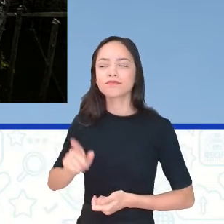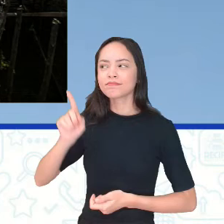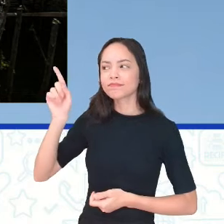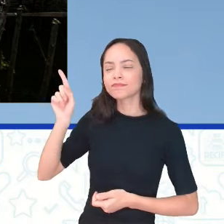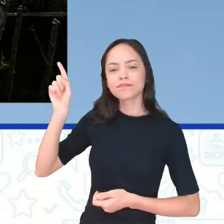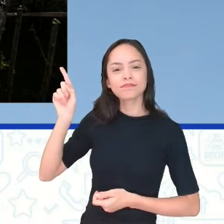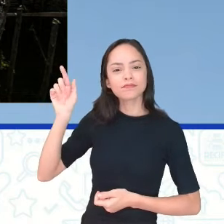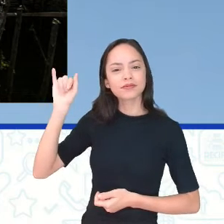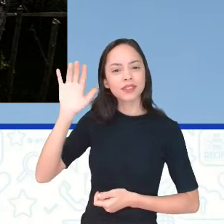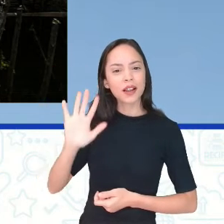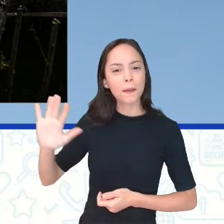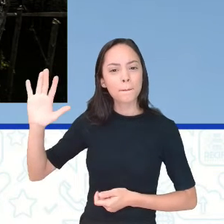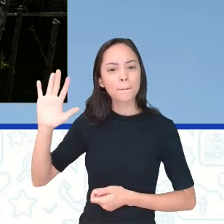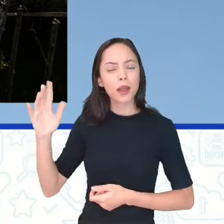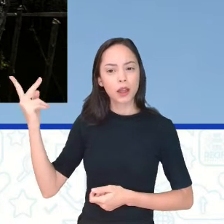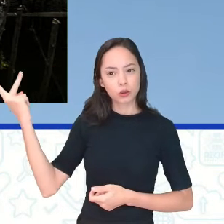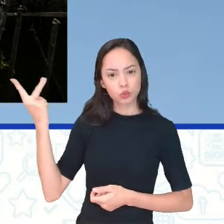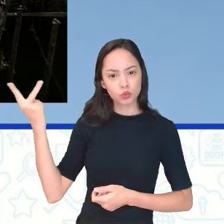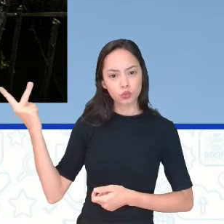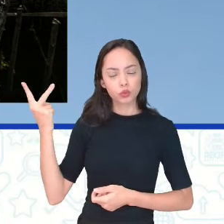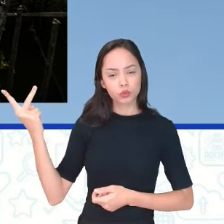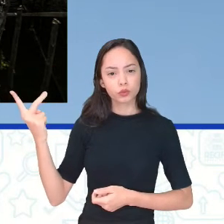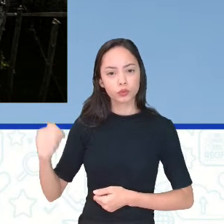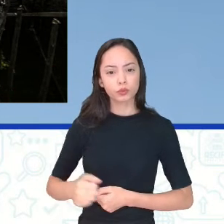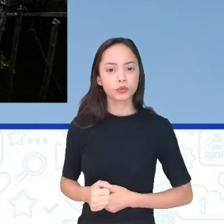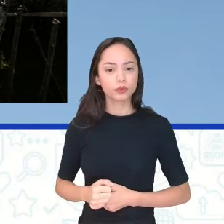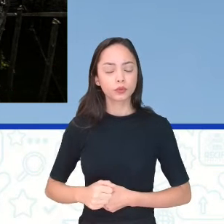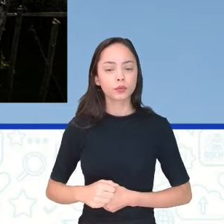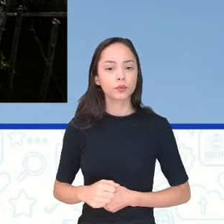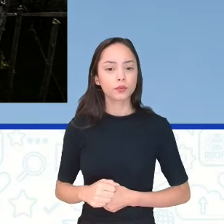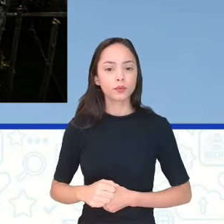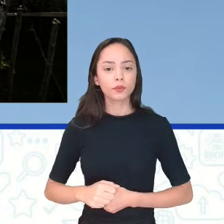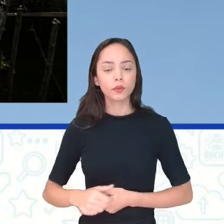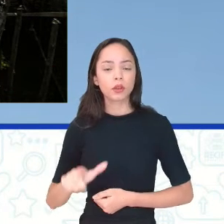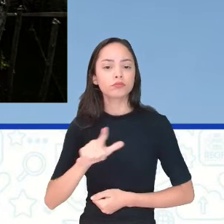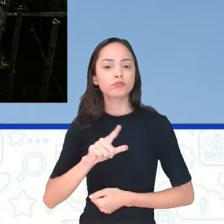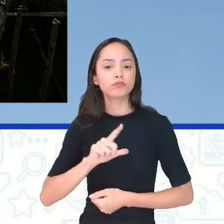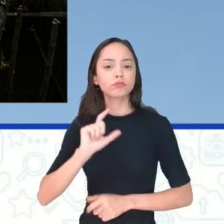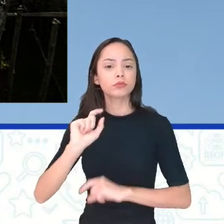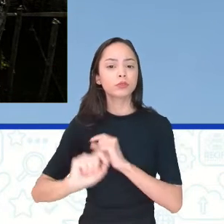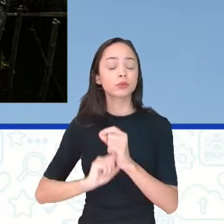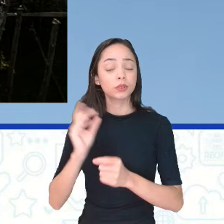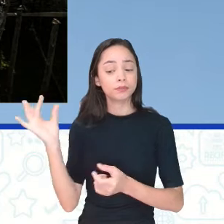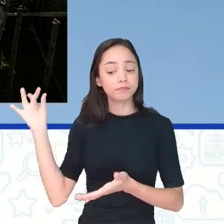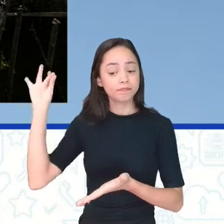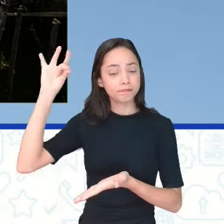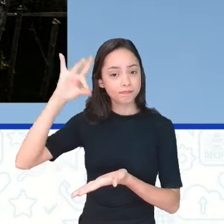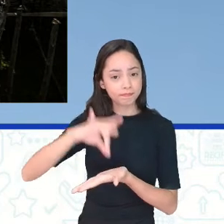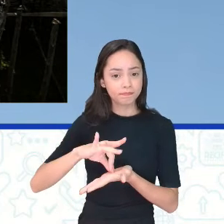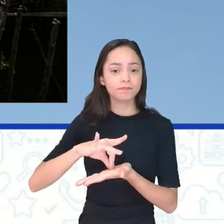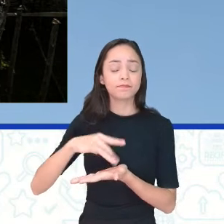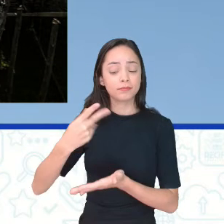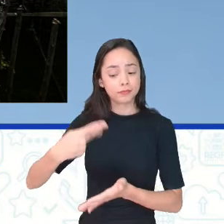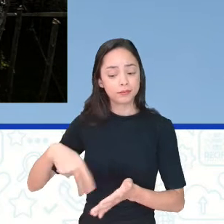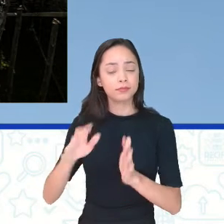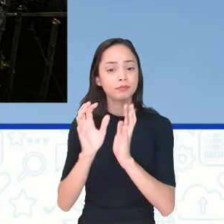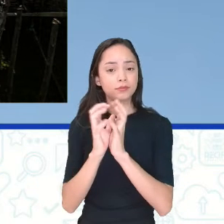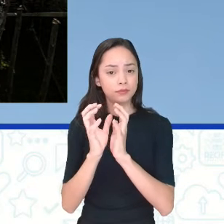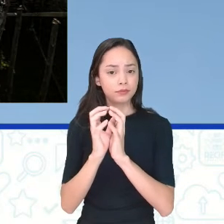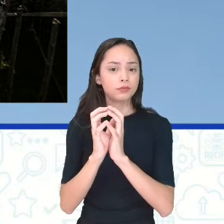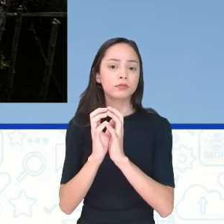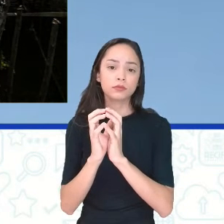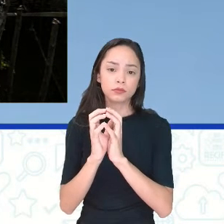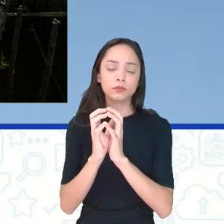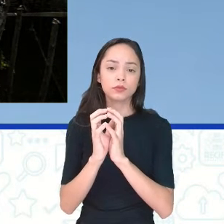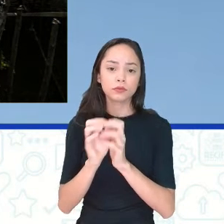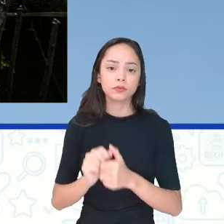Ambas essas imagens, elas fazem parte da realidade de Recife. Não é? Aqui nós